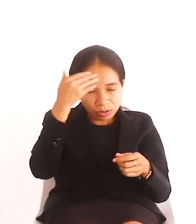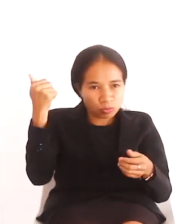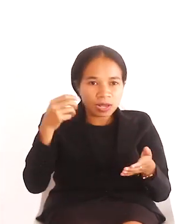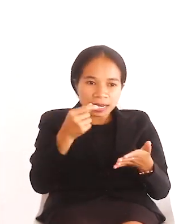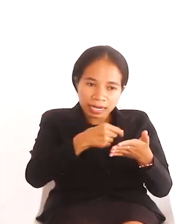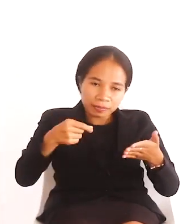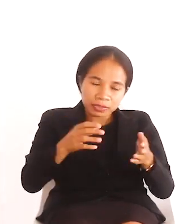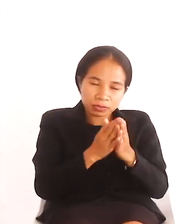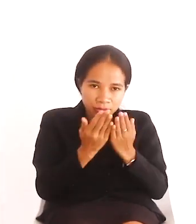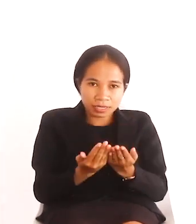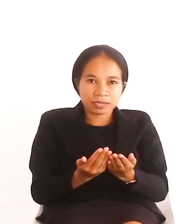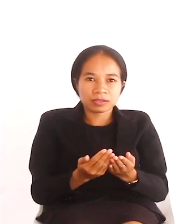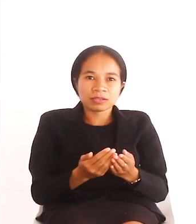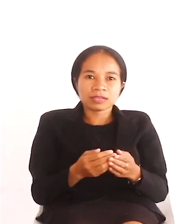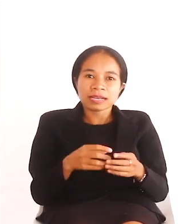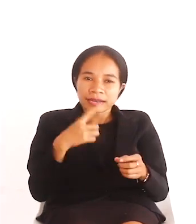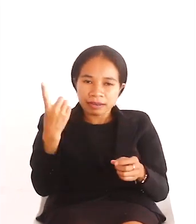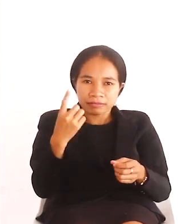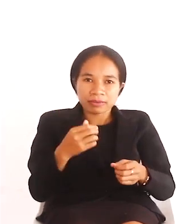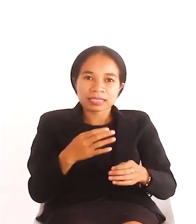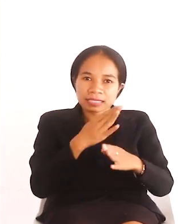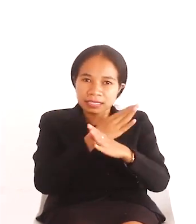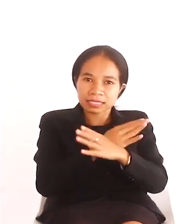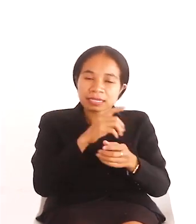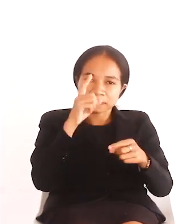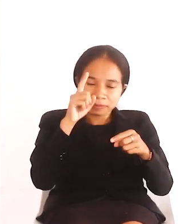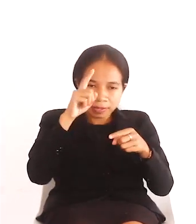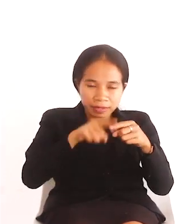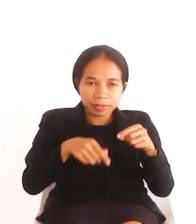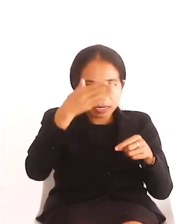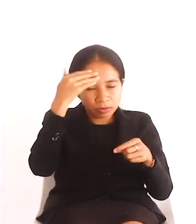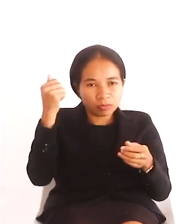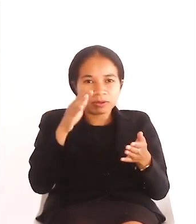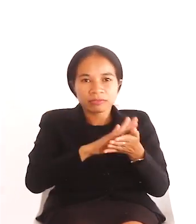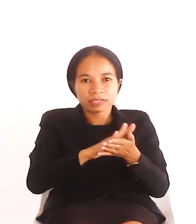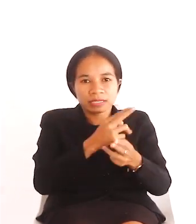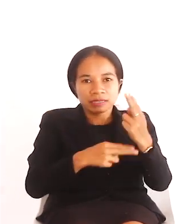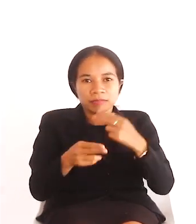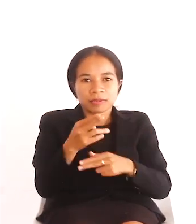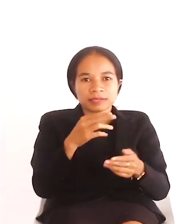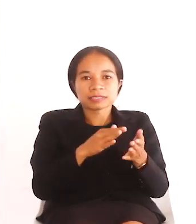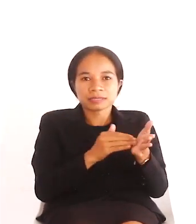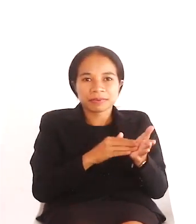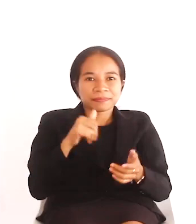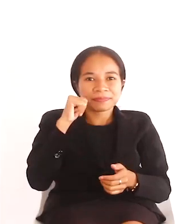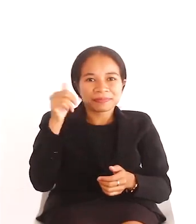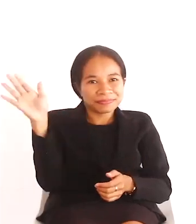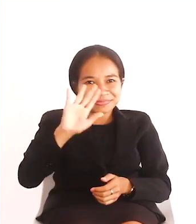kadernu. Continua mantengi uma, ketahaluha fasiliman bebeko sabaung. Ate aban.